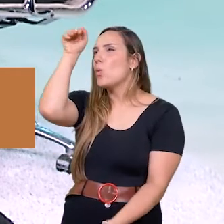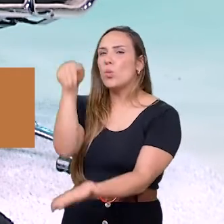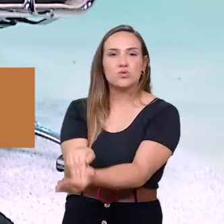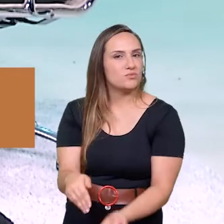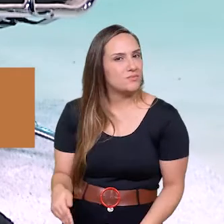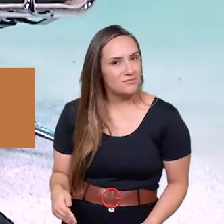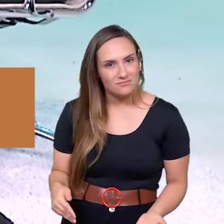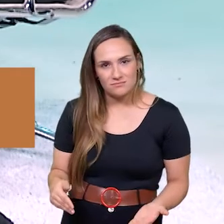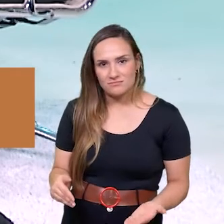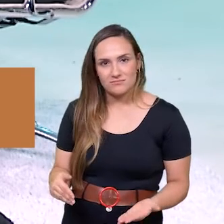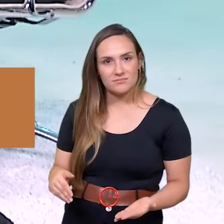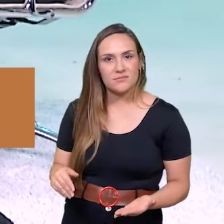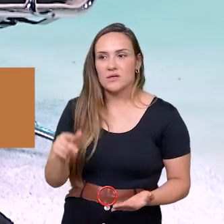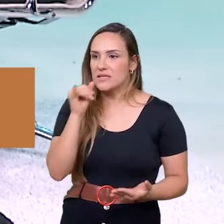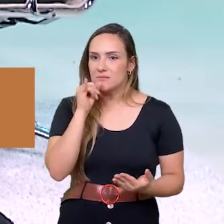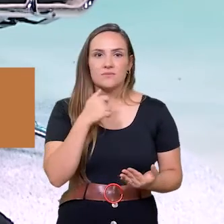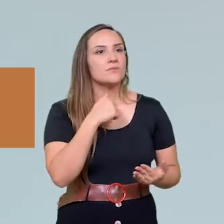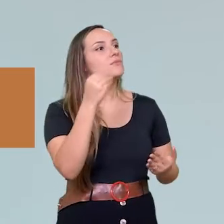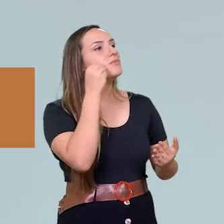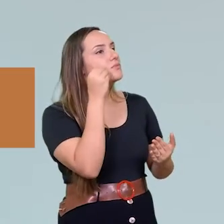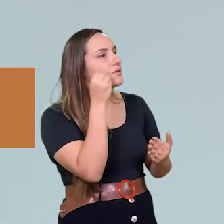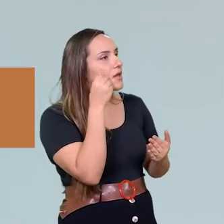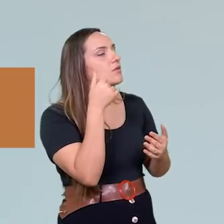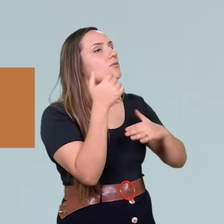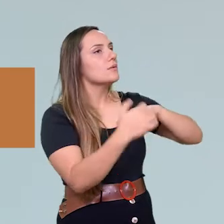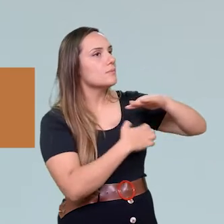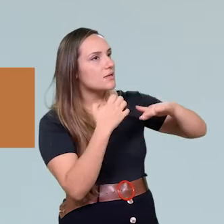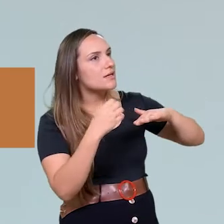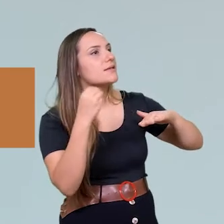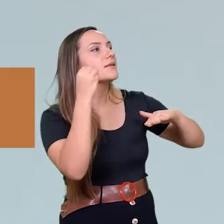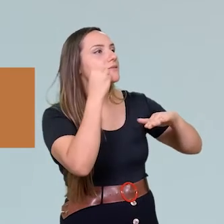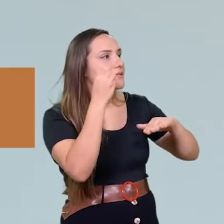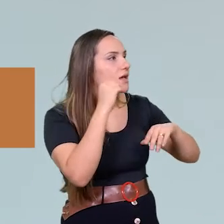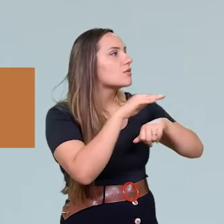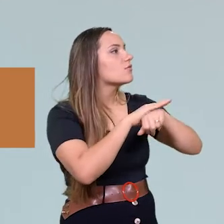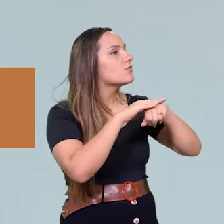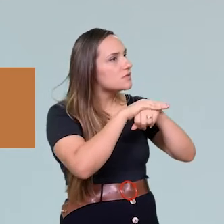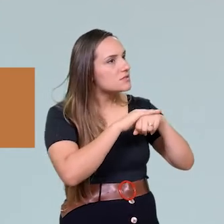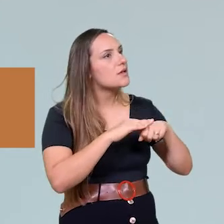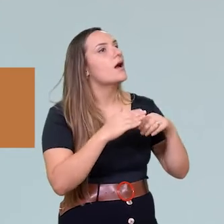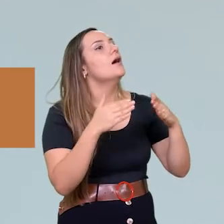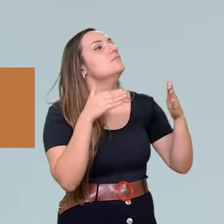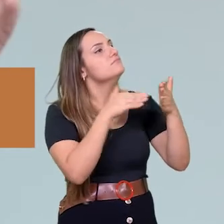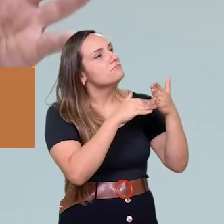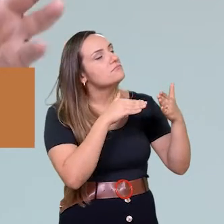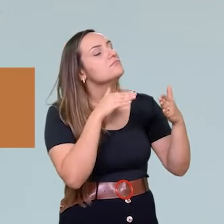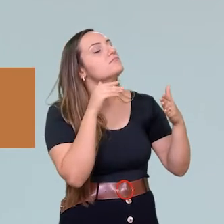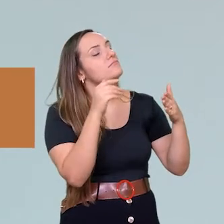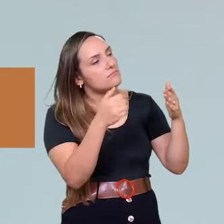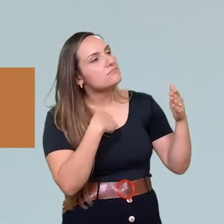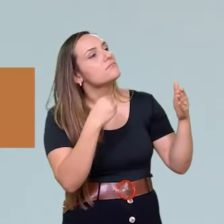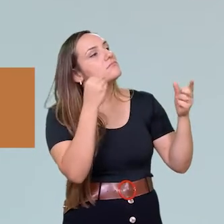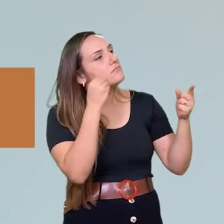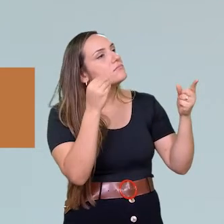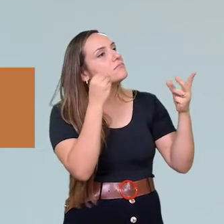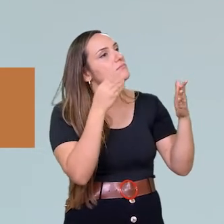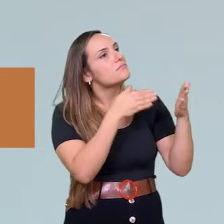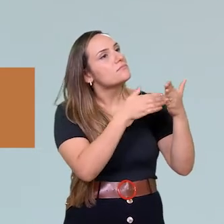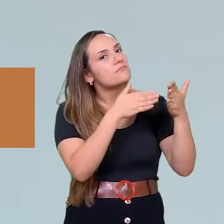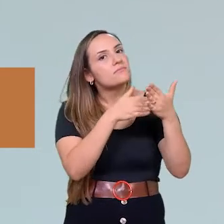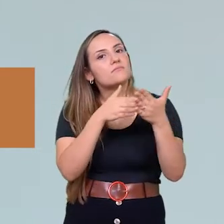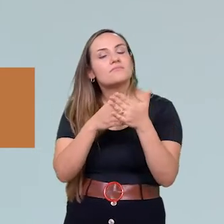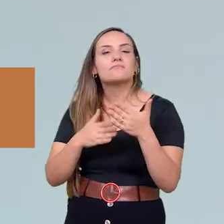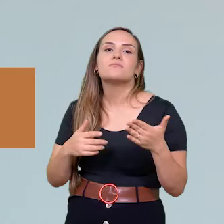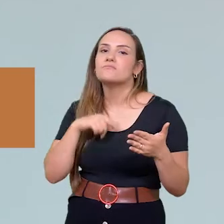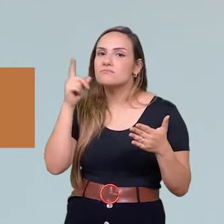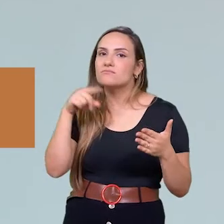é substitutiva, ela é a última alternativa para uma solução. Então, busque o consumidor.gov, nos